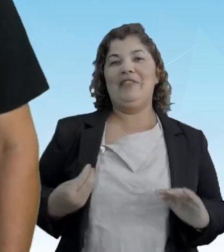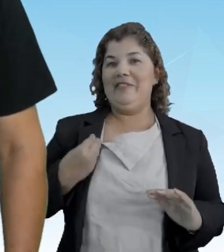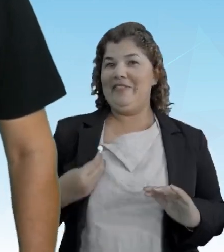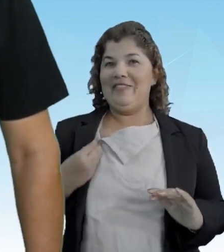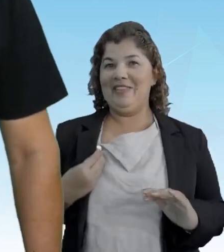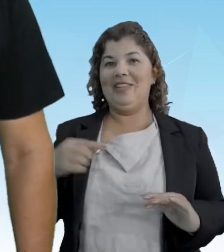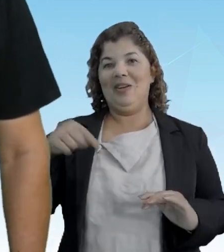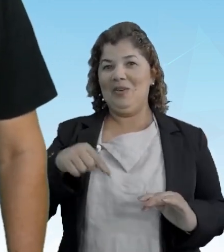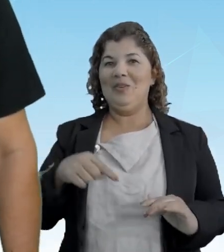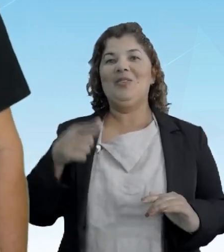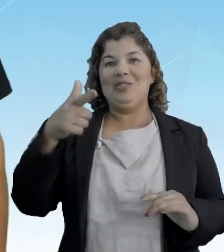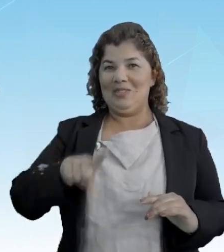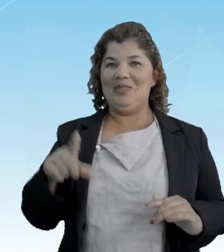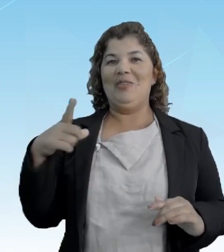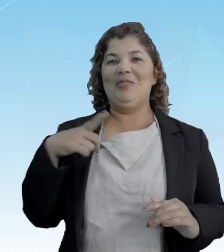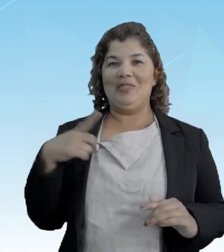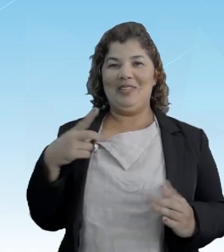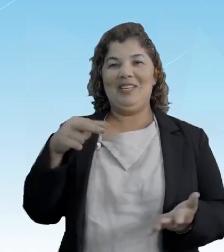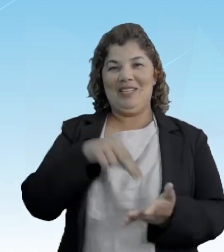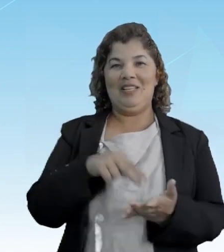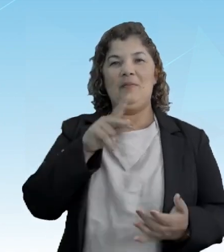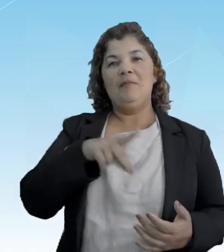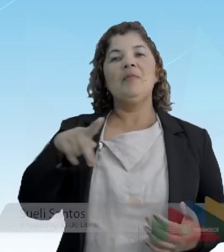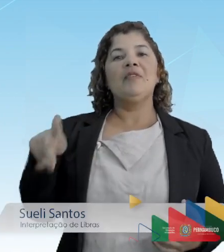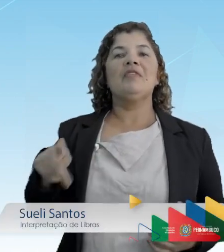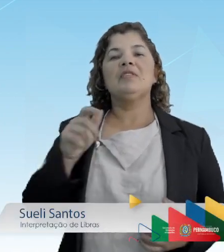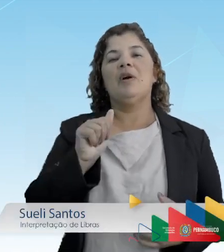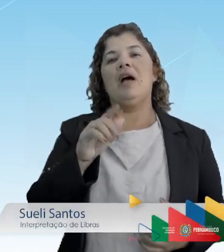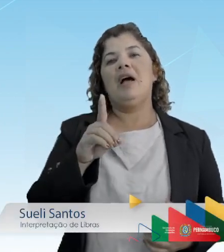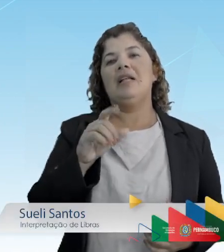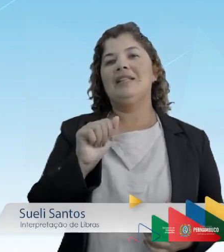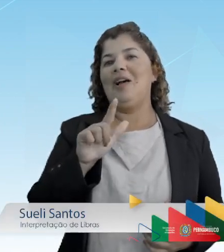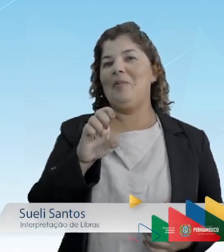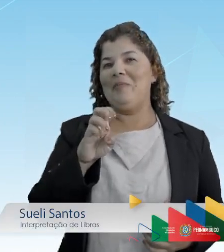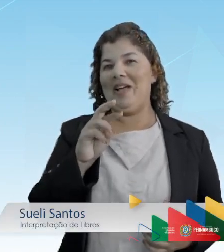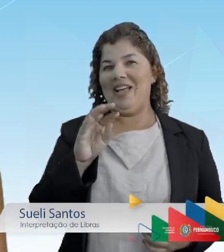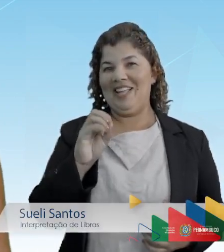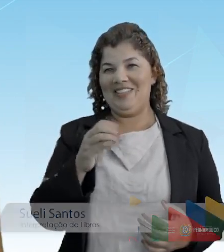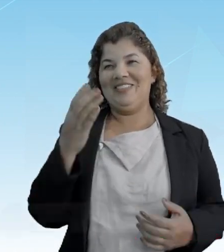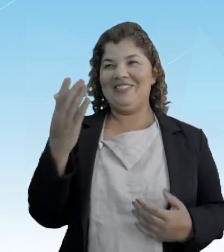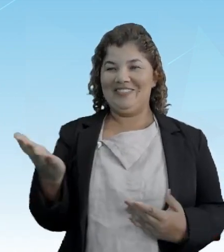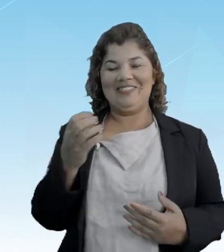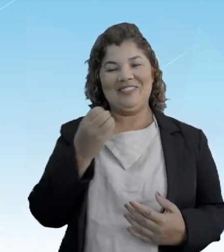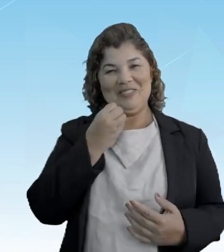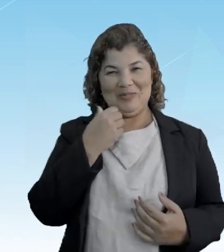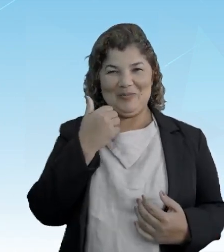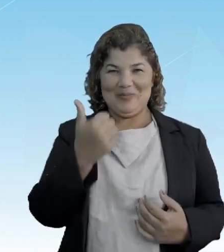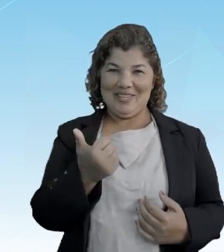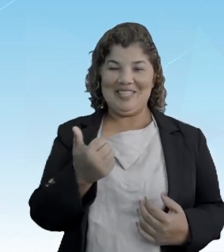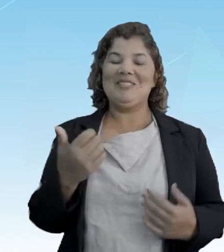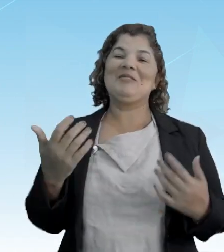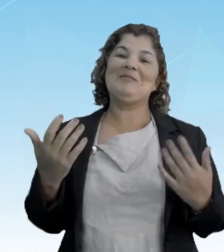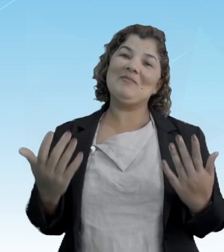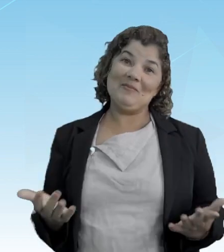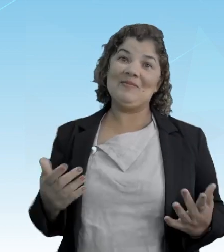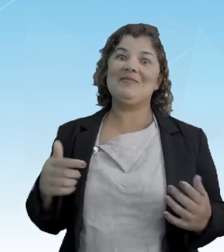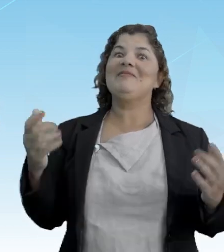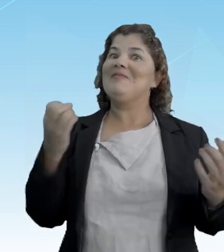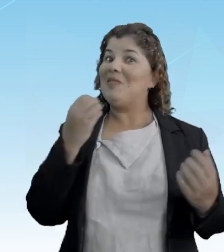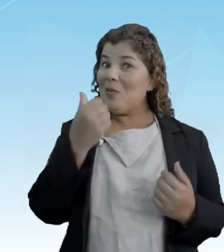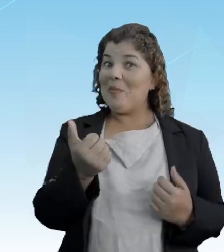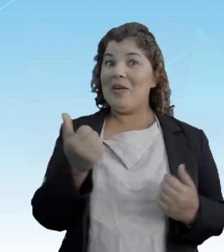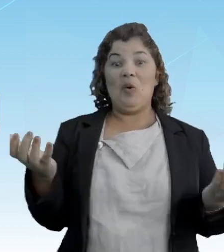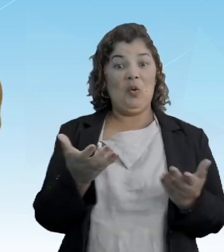vez, nós temos a presença do professor Adalberto Teles. Beto Teles, tudo bem, professor? Tudo bem, hoje nós vamos continuar